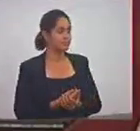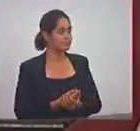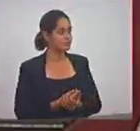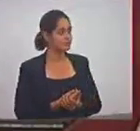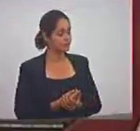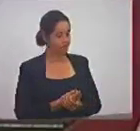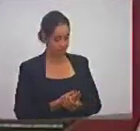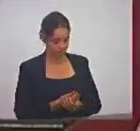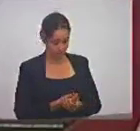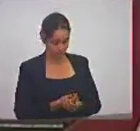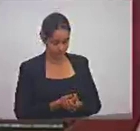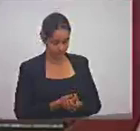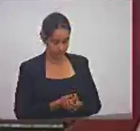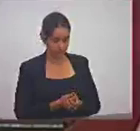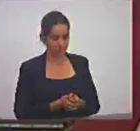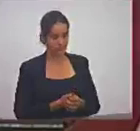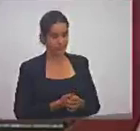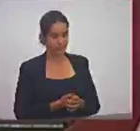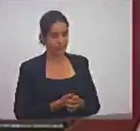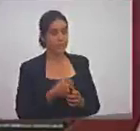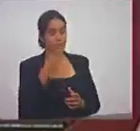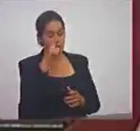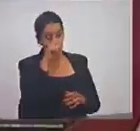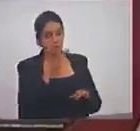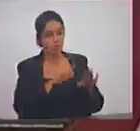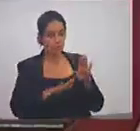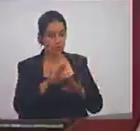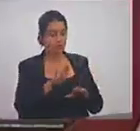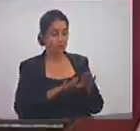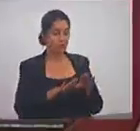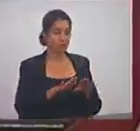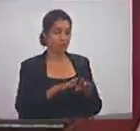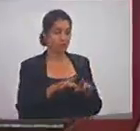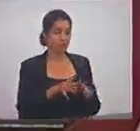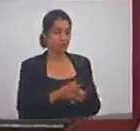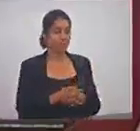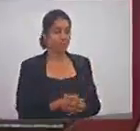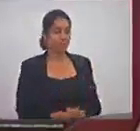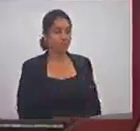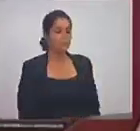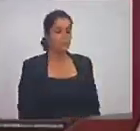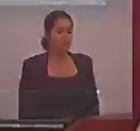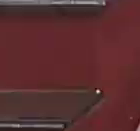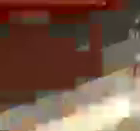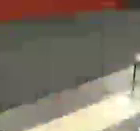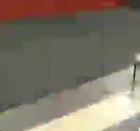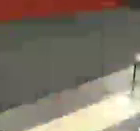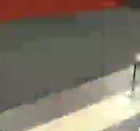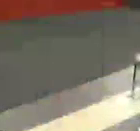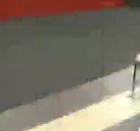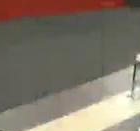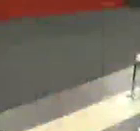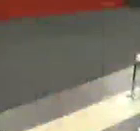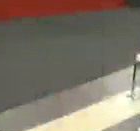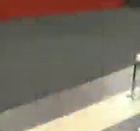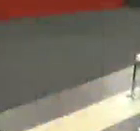Mas a politicagem destrói. Obrigado. Com a palavra, o nobre